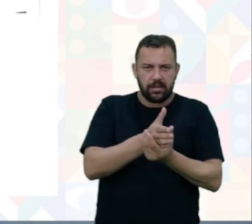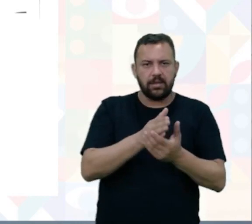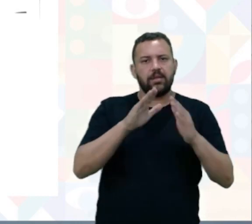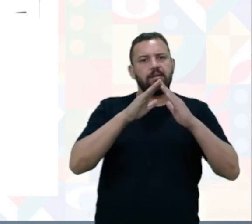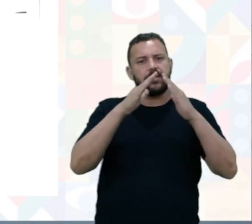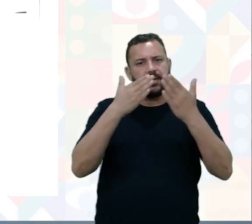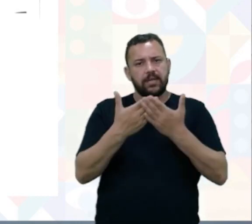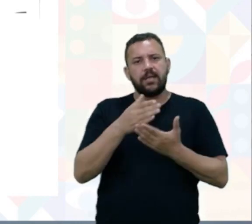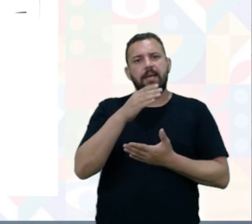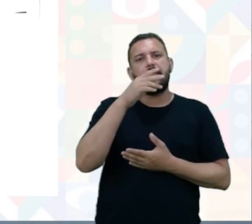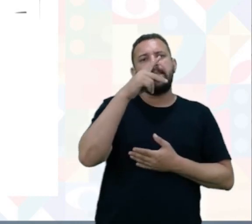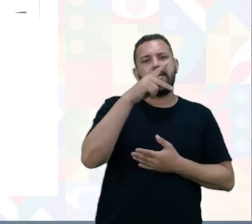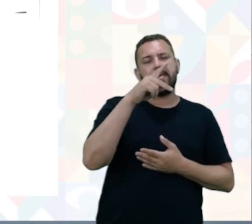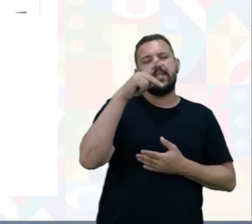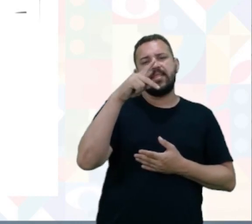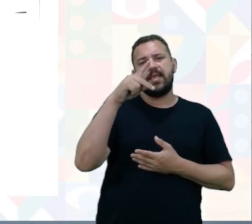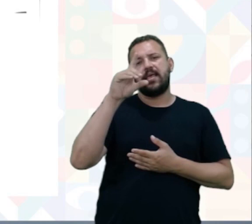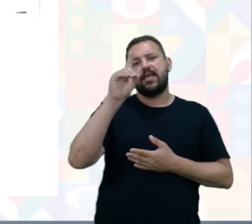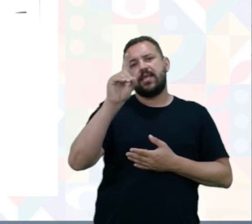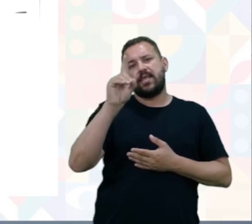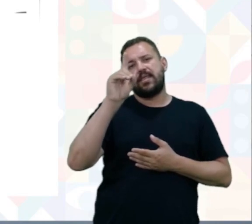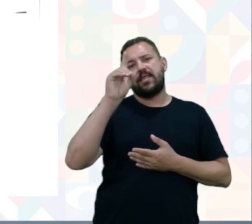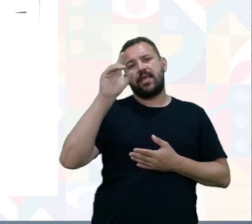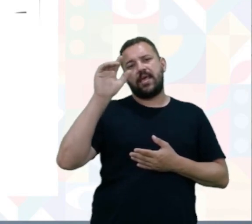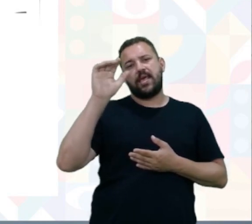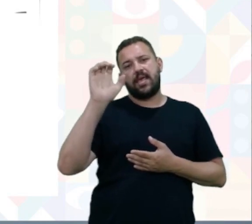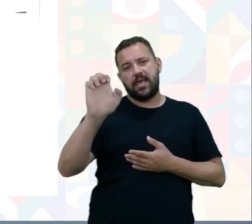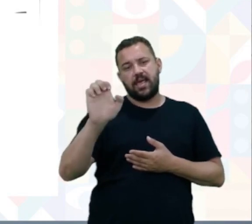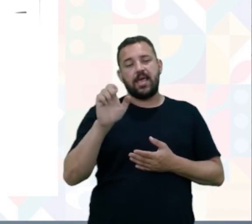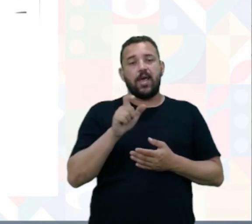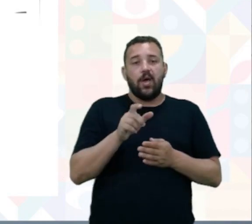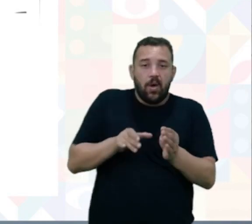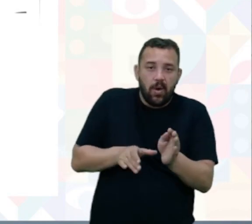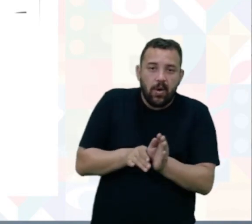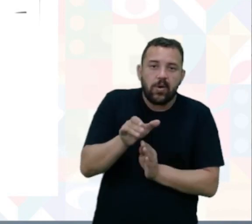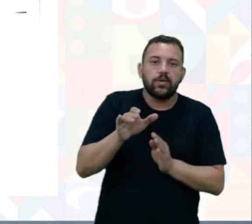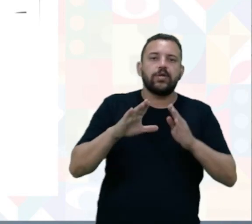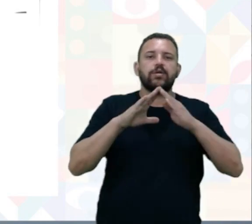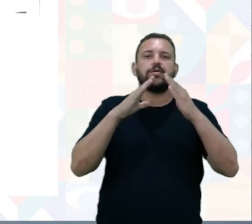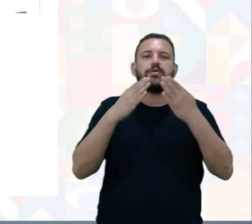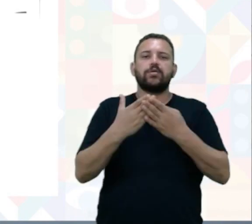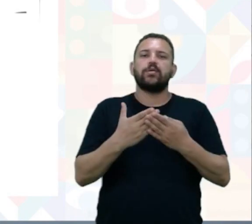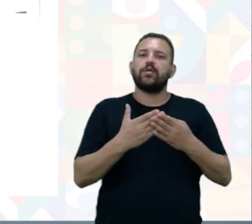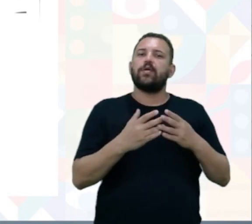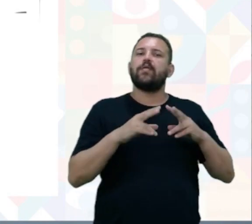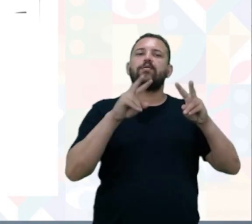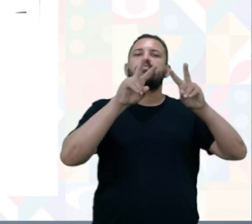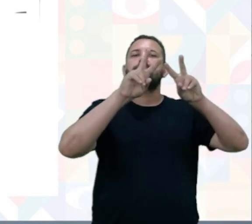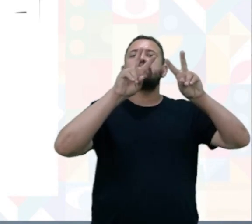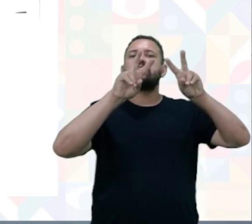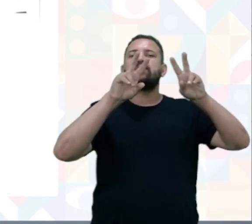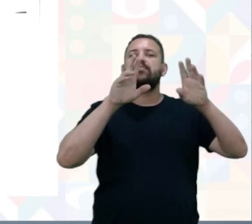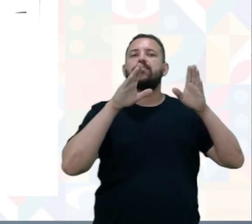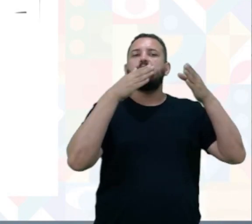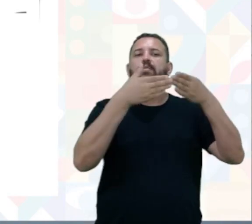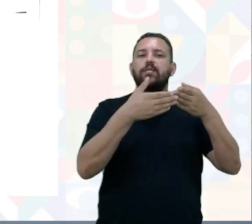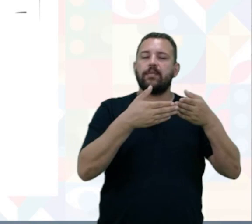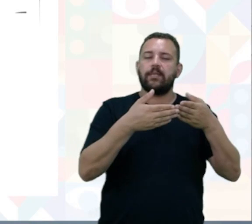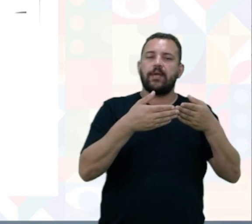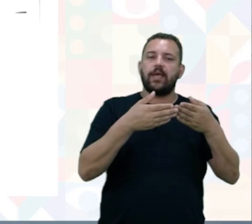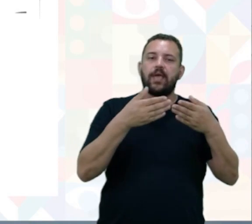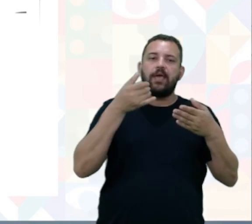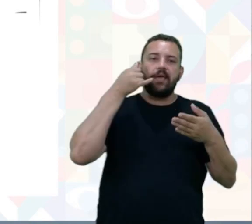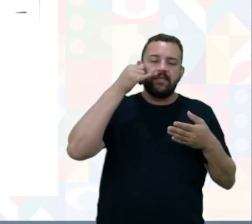o PDDE, o Conselho Escolar e suas atribuições na perspectiva da conservação do